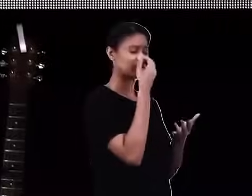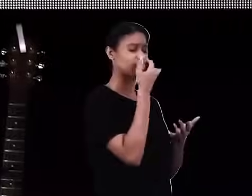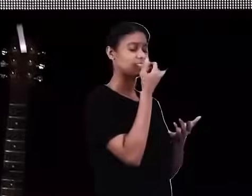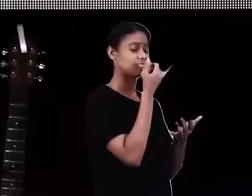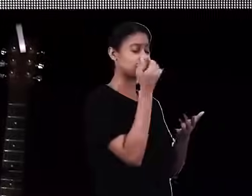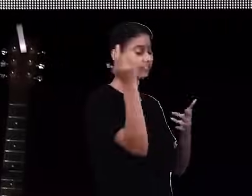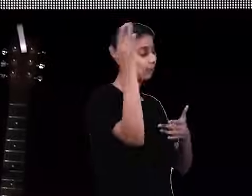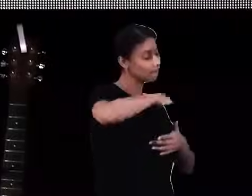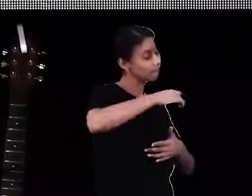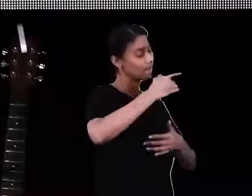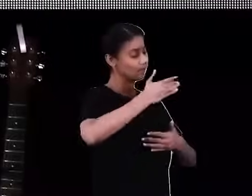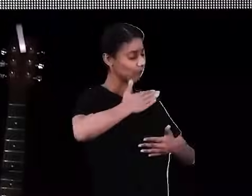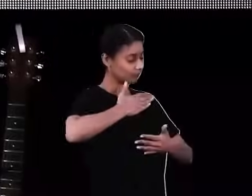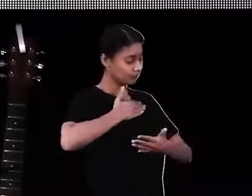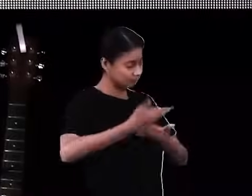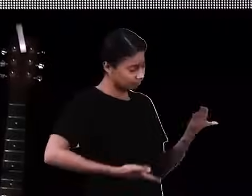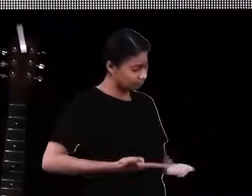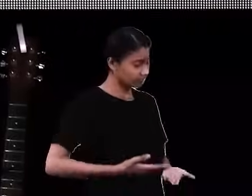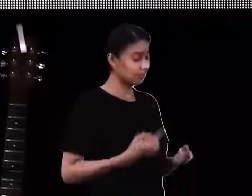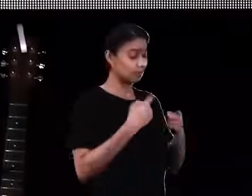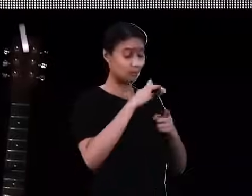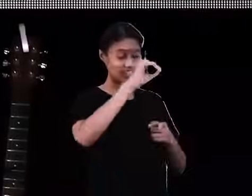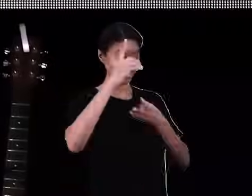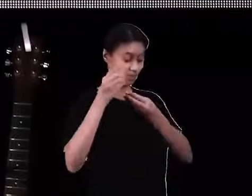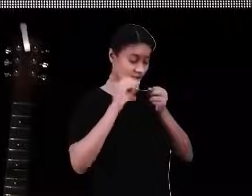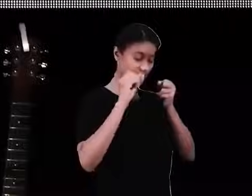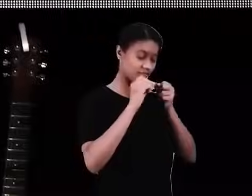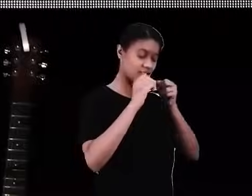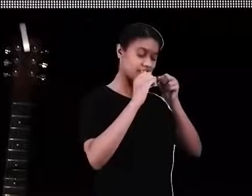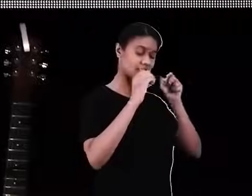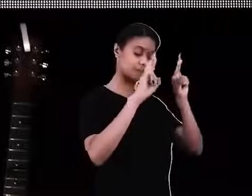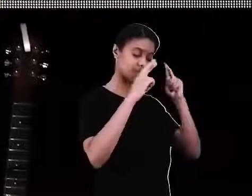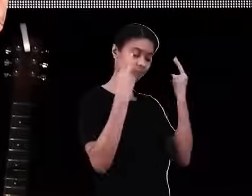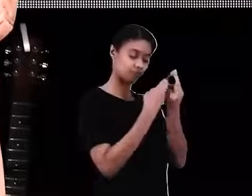Senhor certamente fará um reino duradouro para ti.